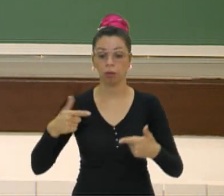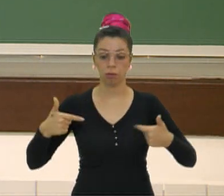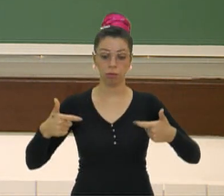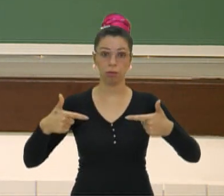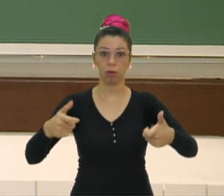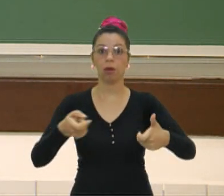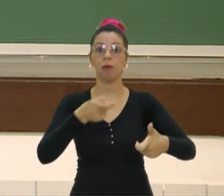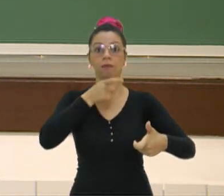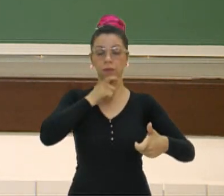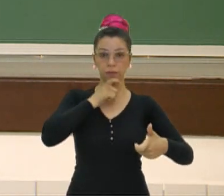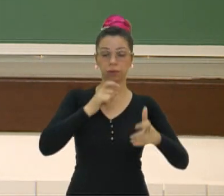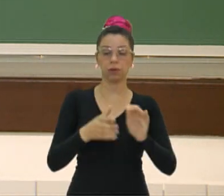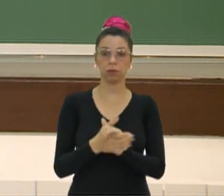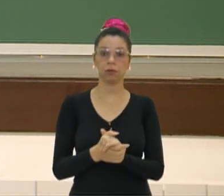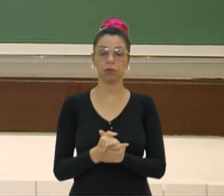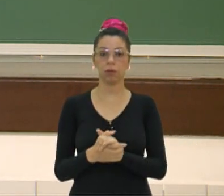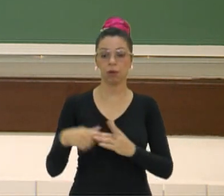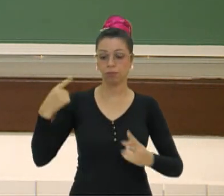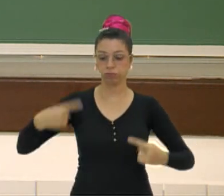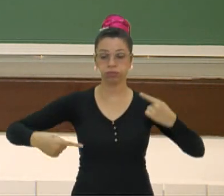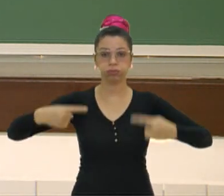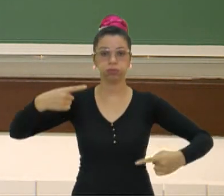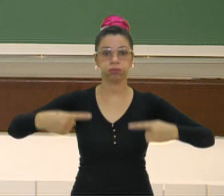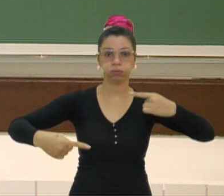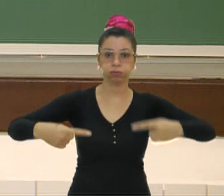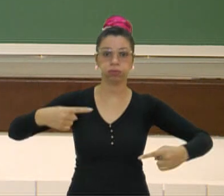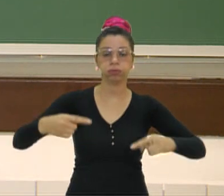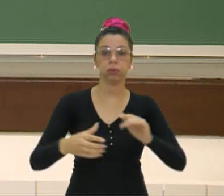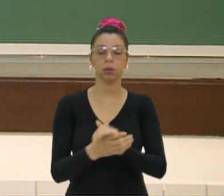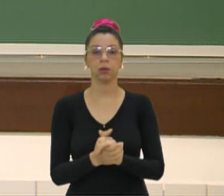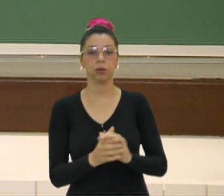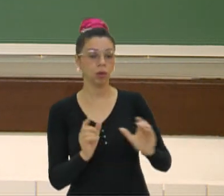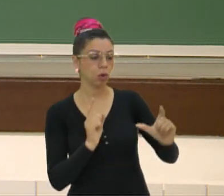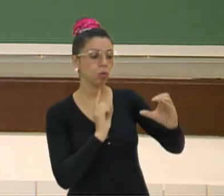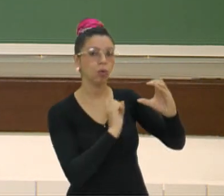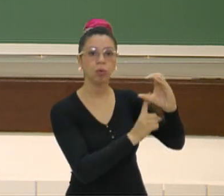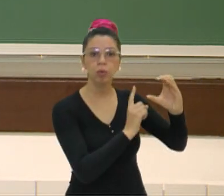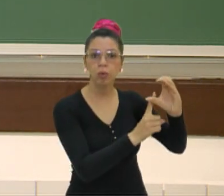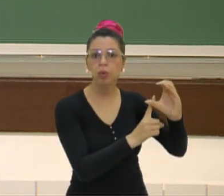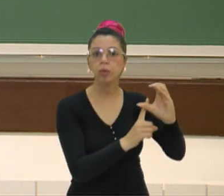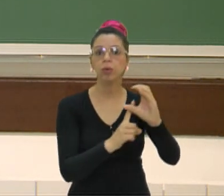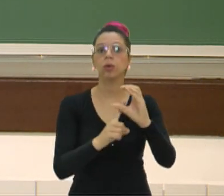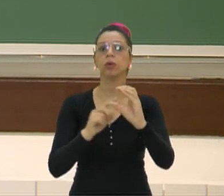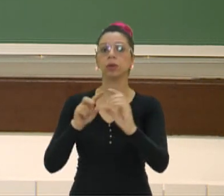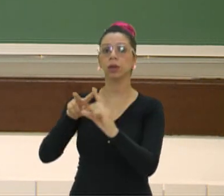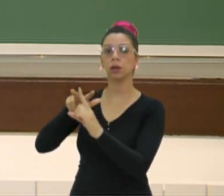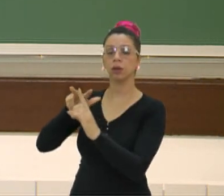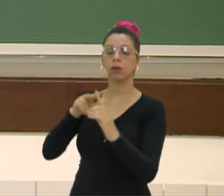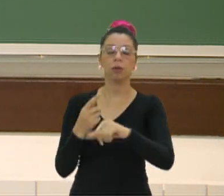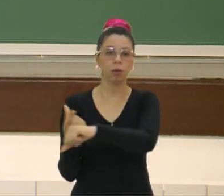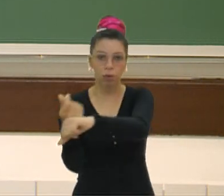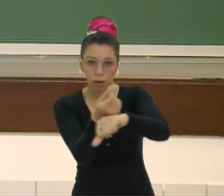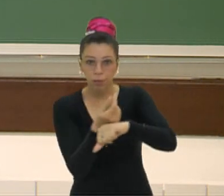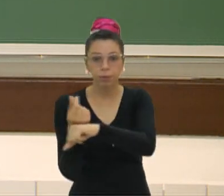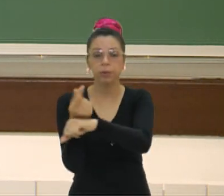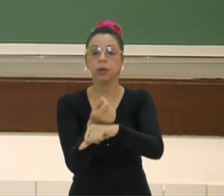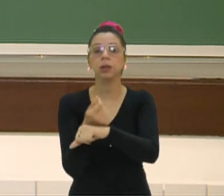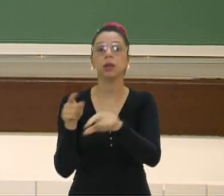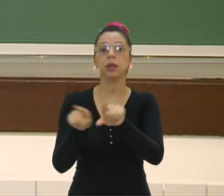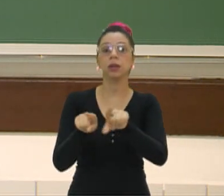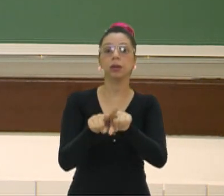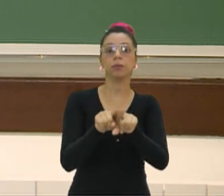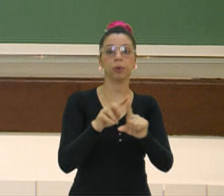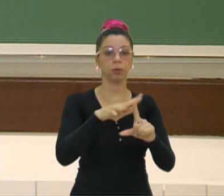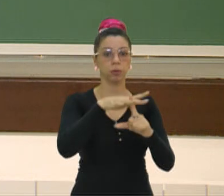mundial bipolar. As disputas ideológicas entre bloco capitalista e bloco socialista, elas continuam acontecendo. E no governo Dutra, no